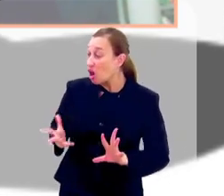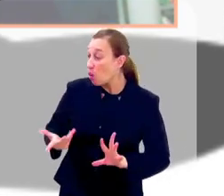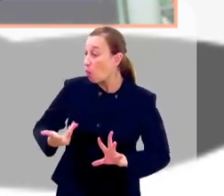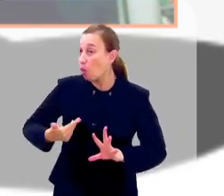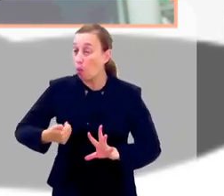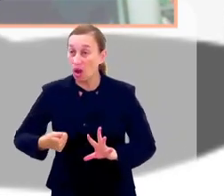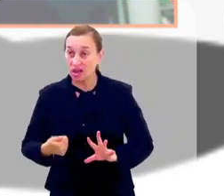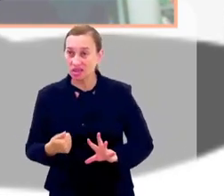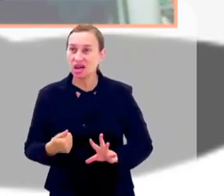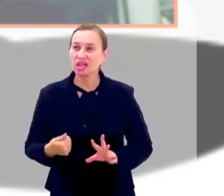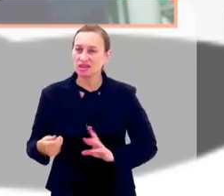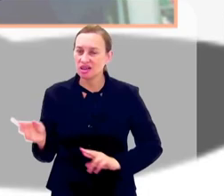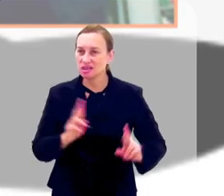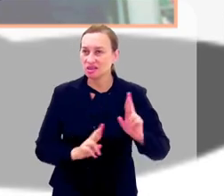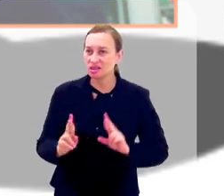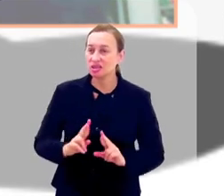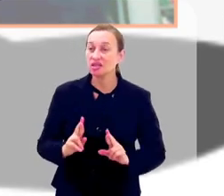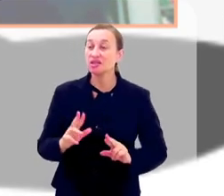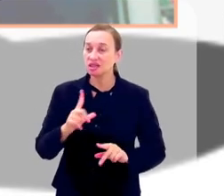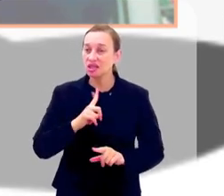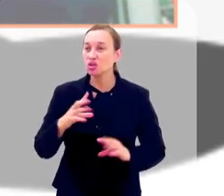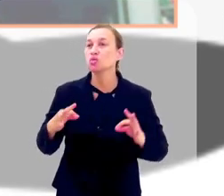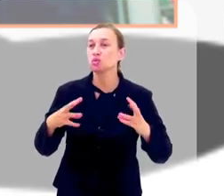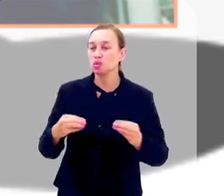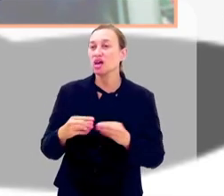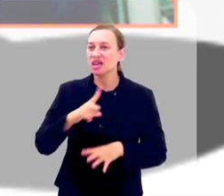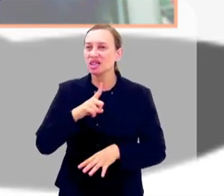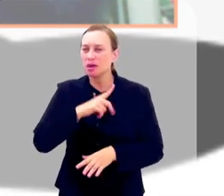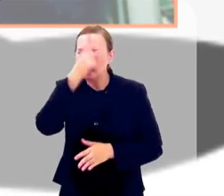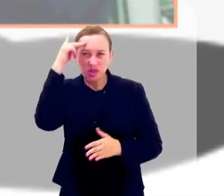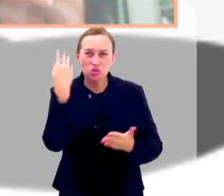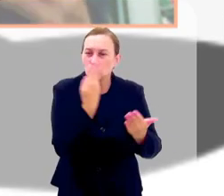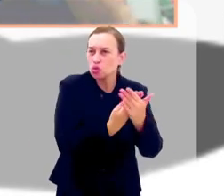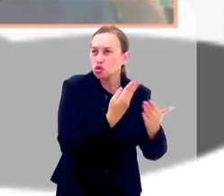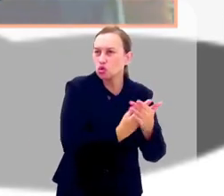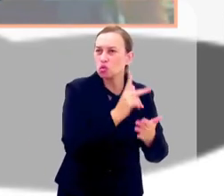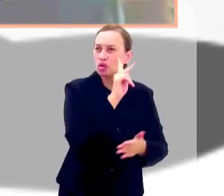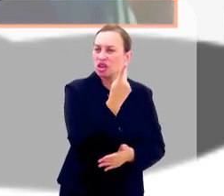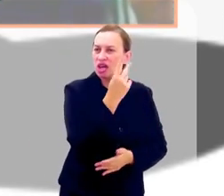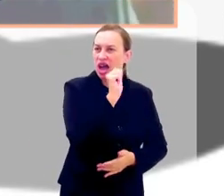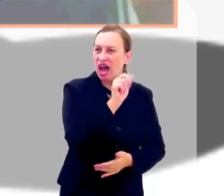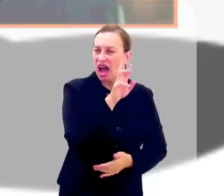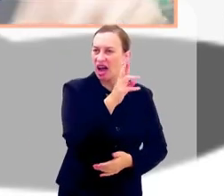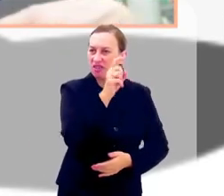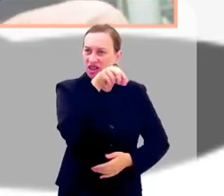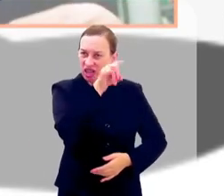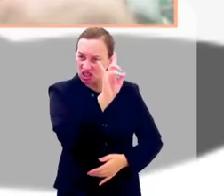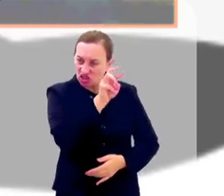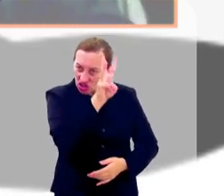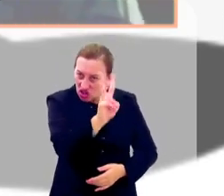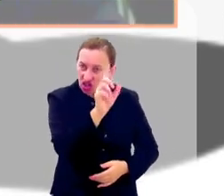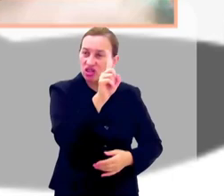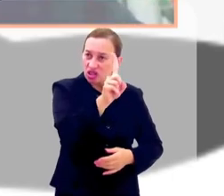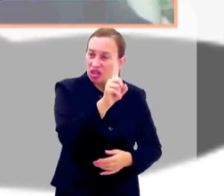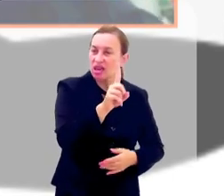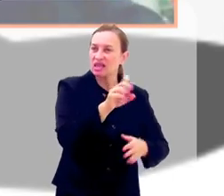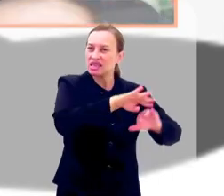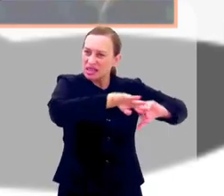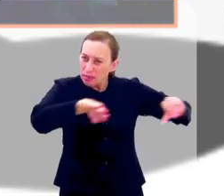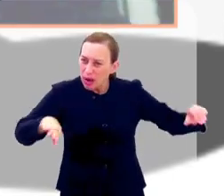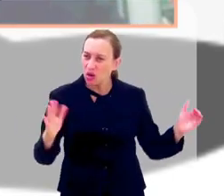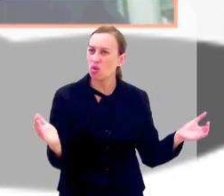essa qualidade de relacionamento vem exatamente disso. Tem gente, naquele estudo de Harvard, que se separou, casou,